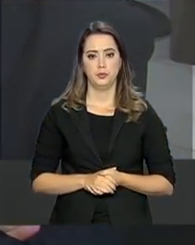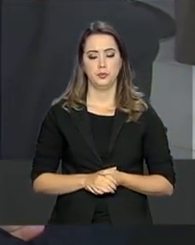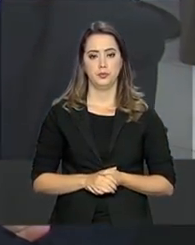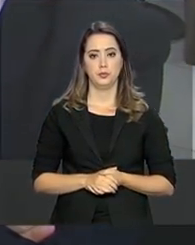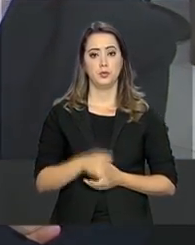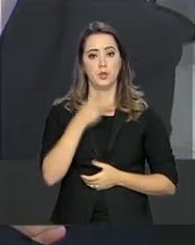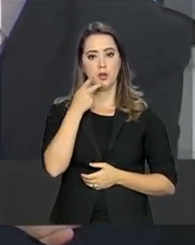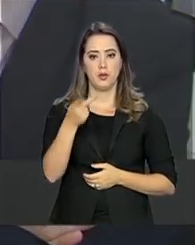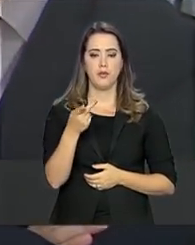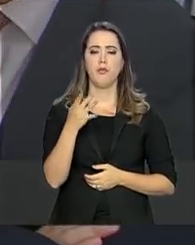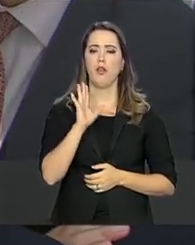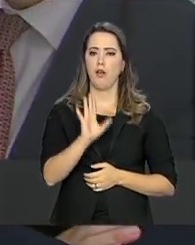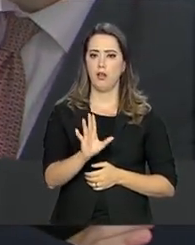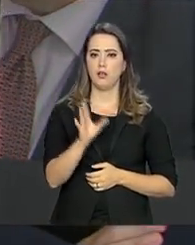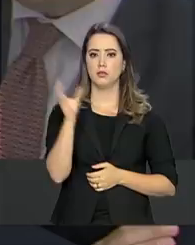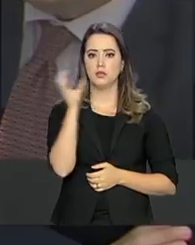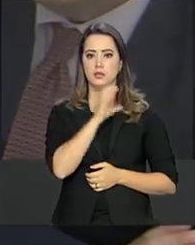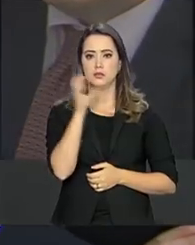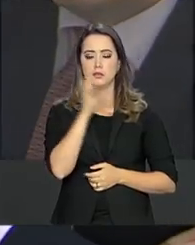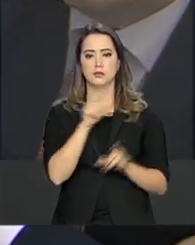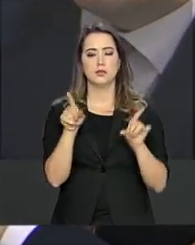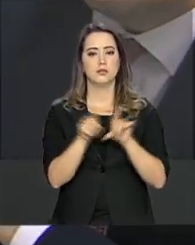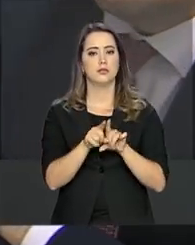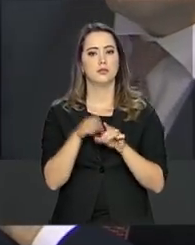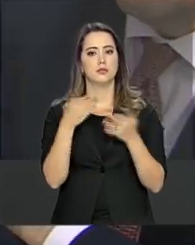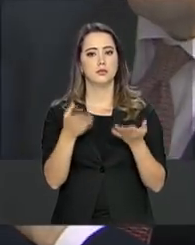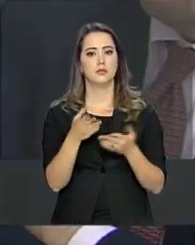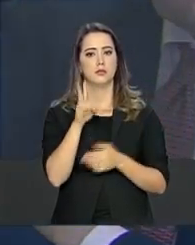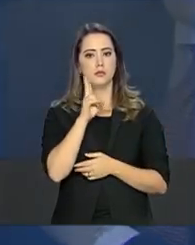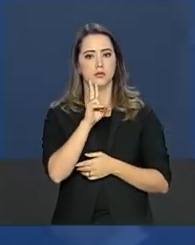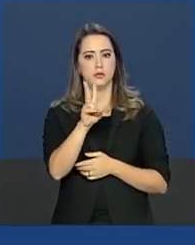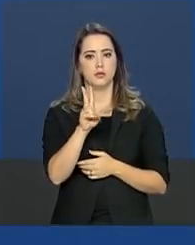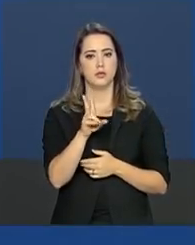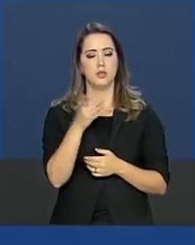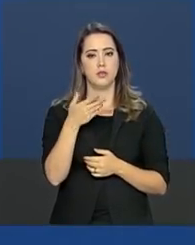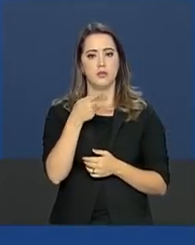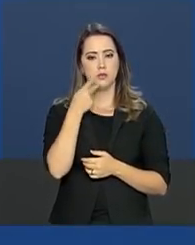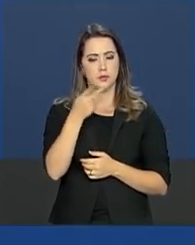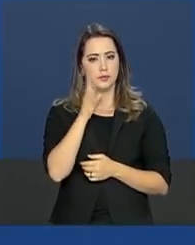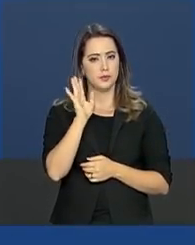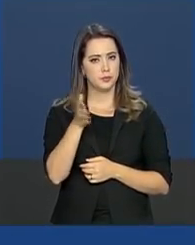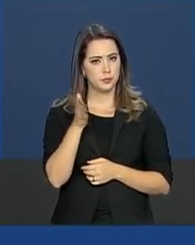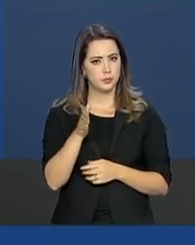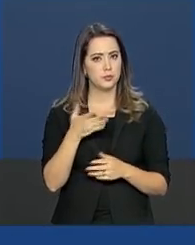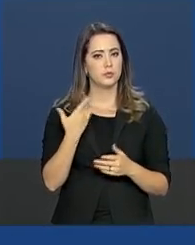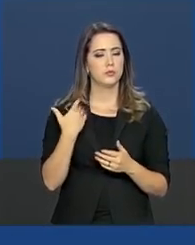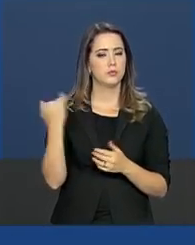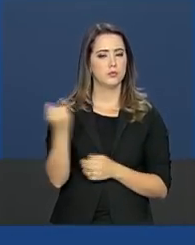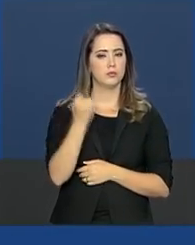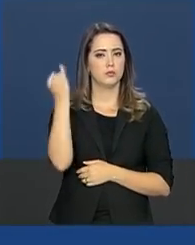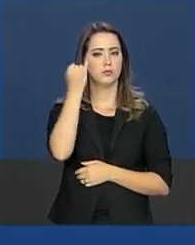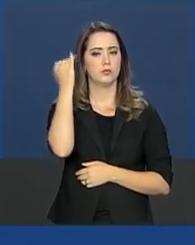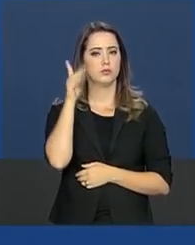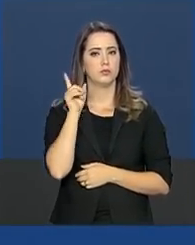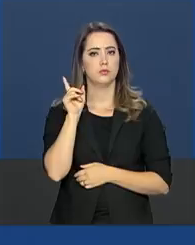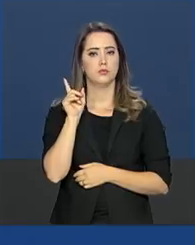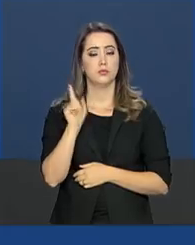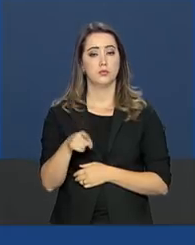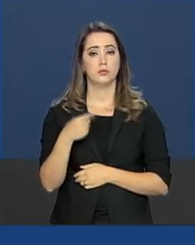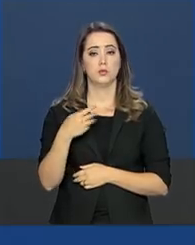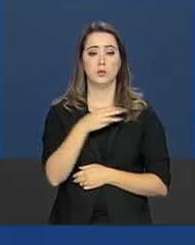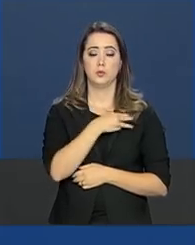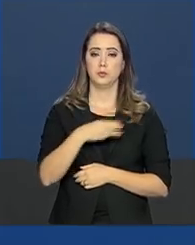e dizer muito rapidamente, tendo em vista um relato circunstanciado